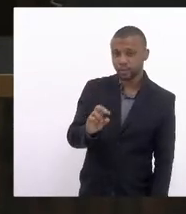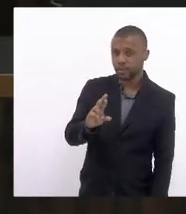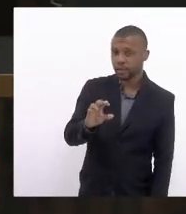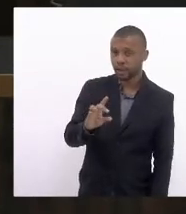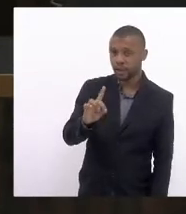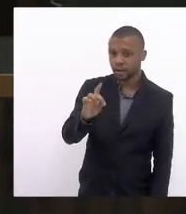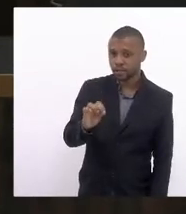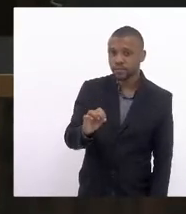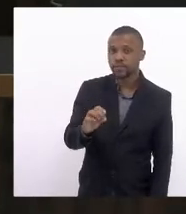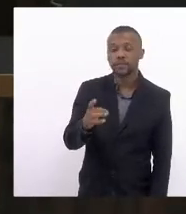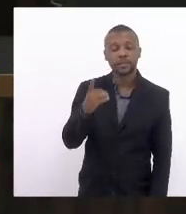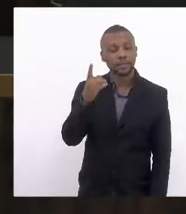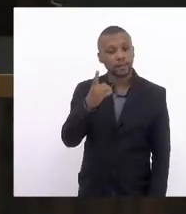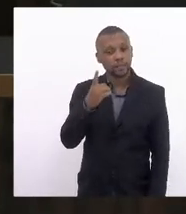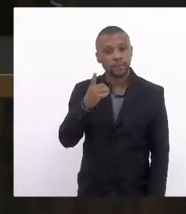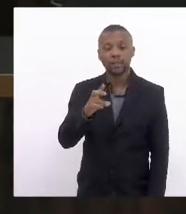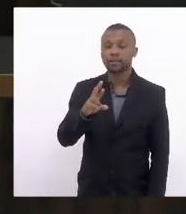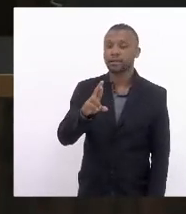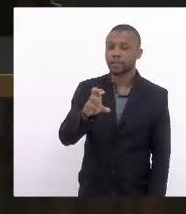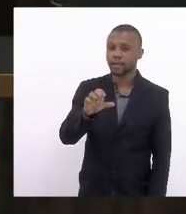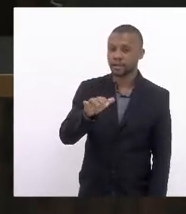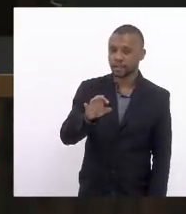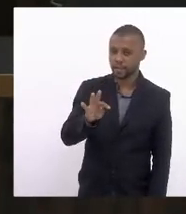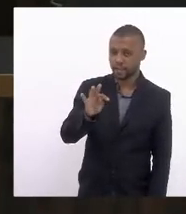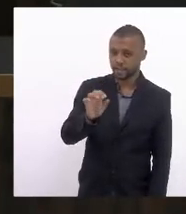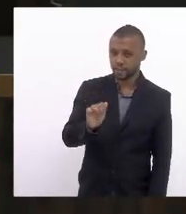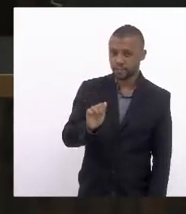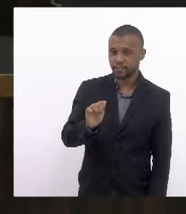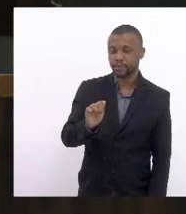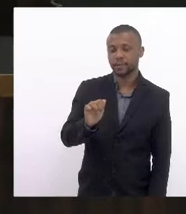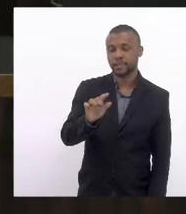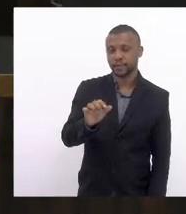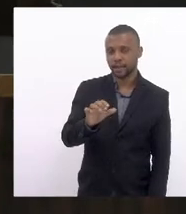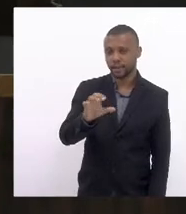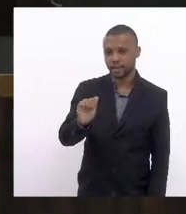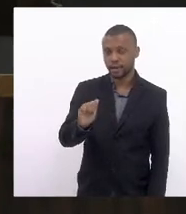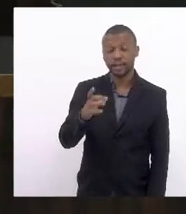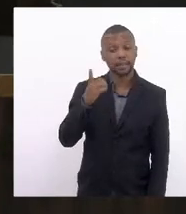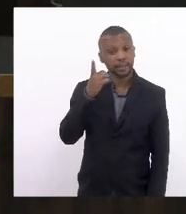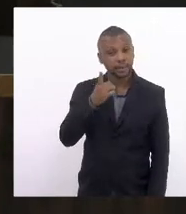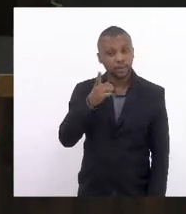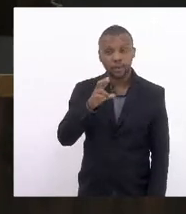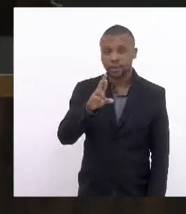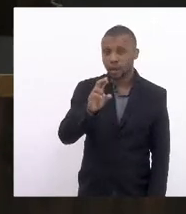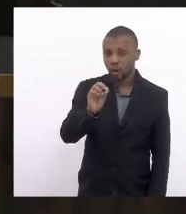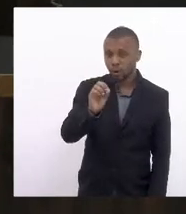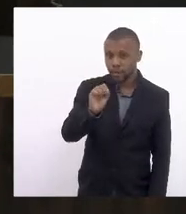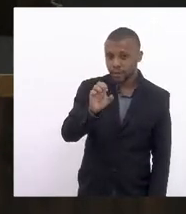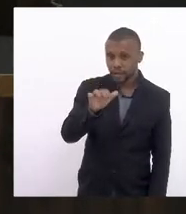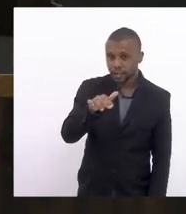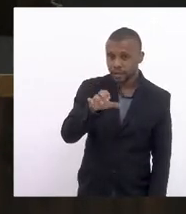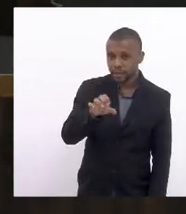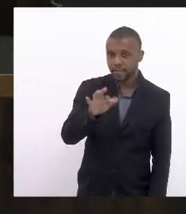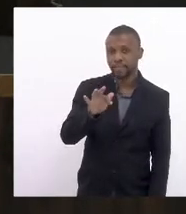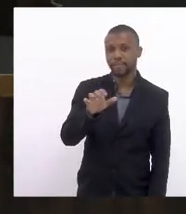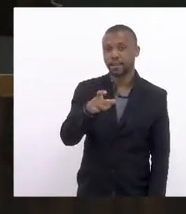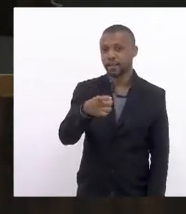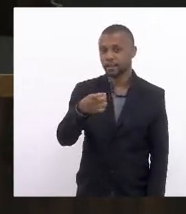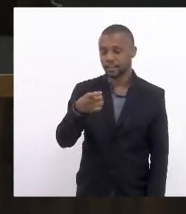deputado Renato Zaca, deputada Rosane Félix, deputado Rosenberg